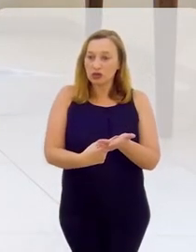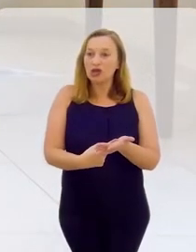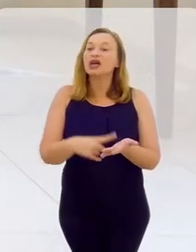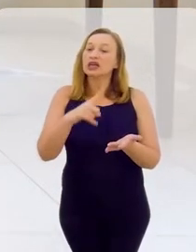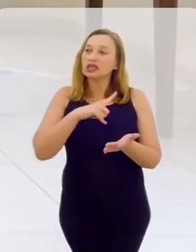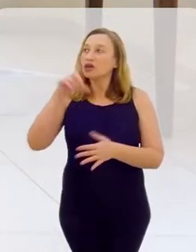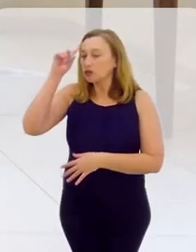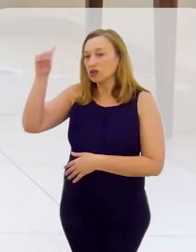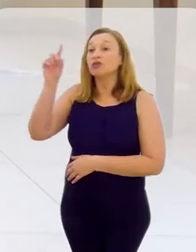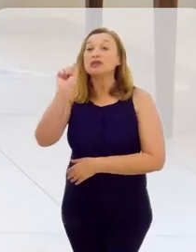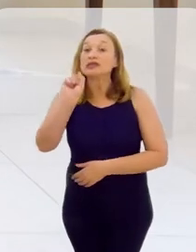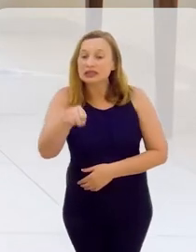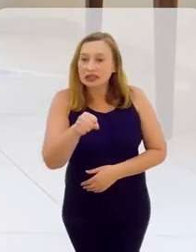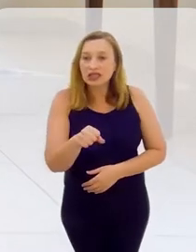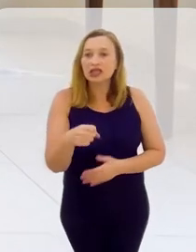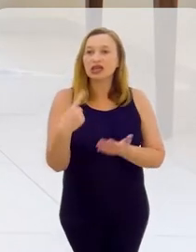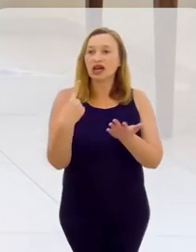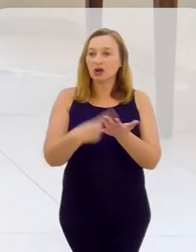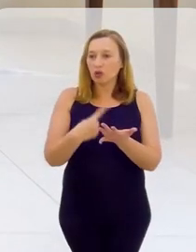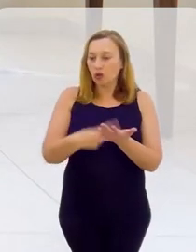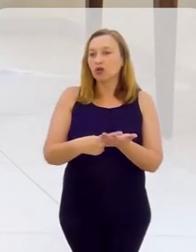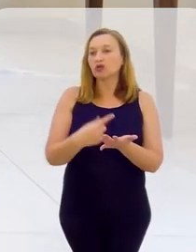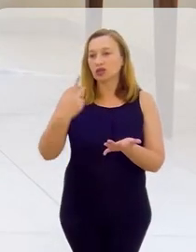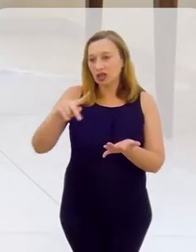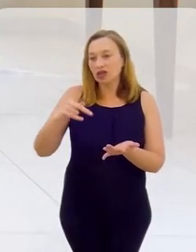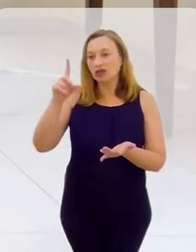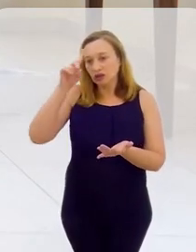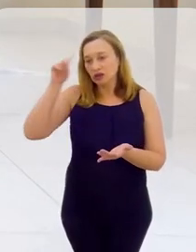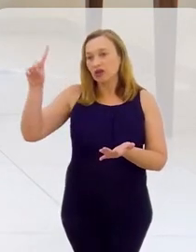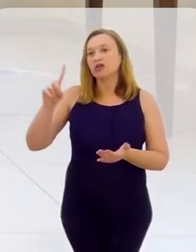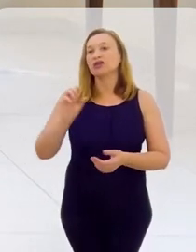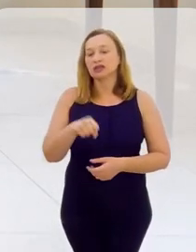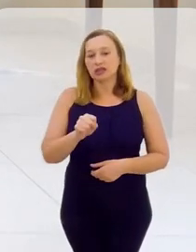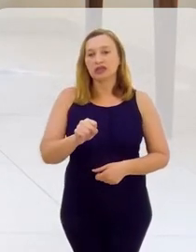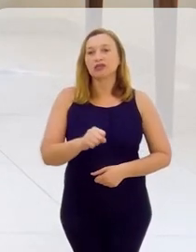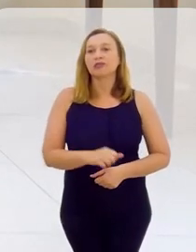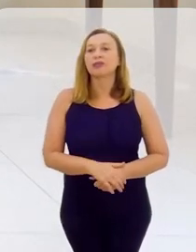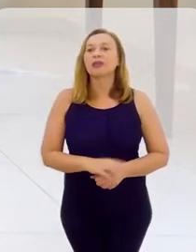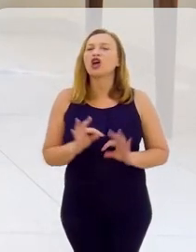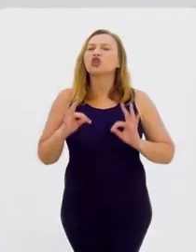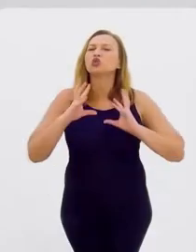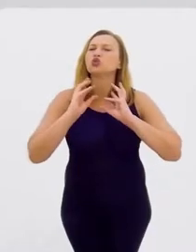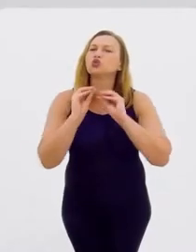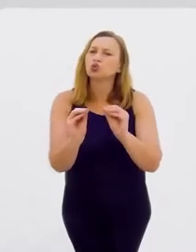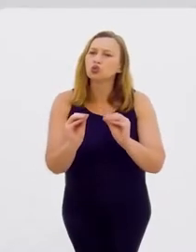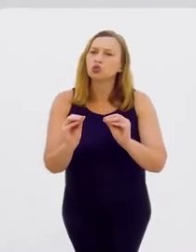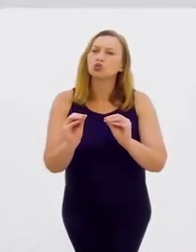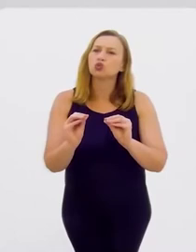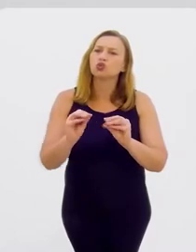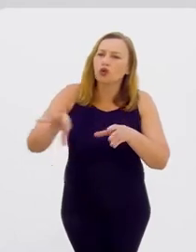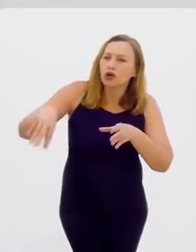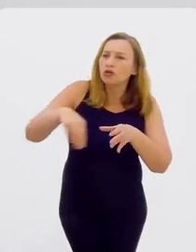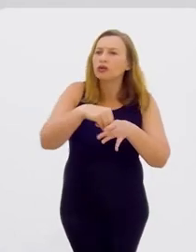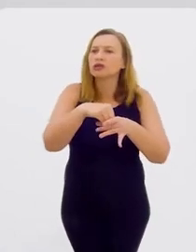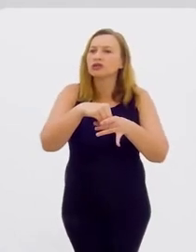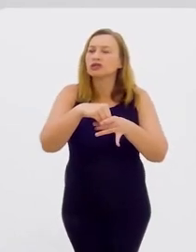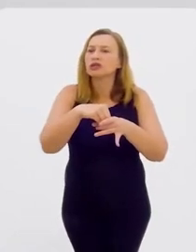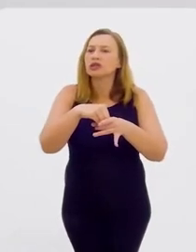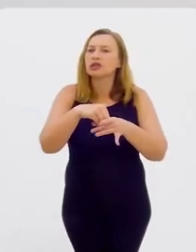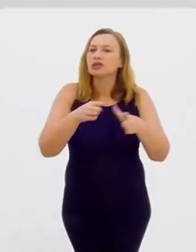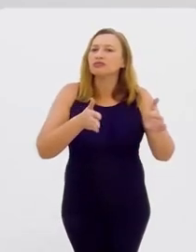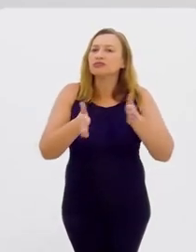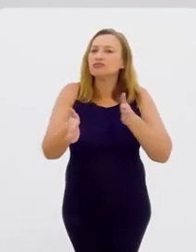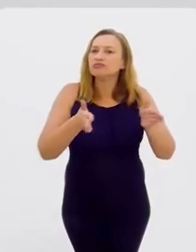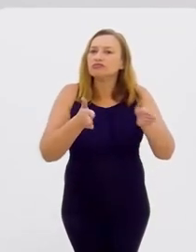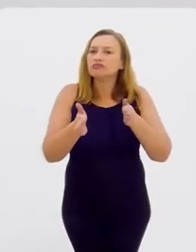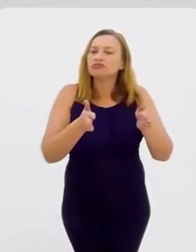compromisso que ele tem com Deus, Sim, é o primeiro acordo dele com Deus. exatamente, é o primeiro. E isso tudo foi implantado